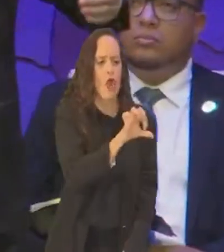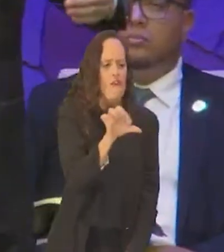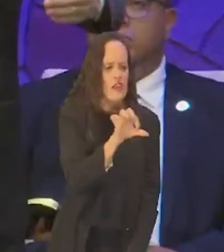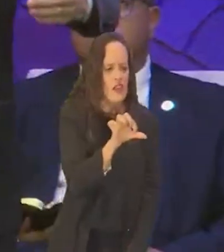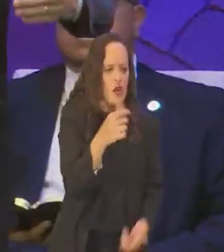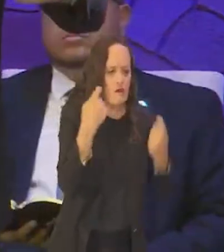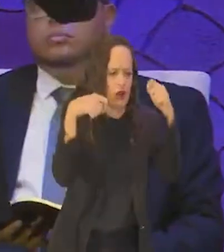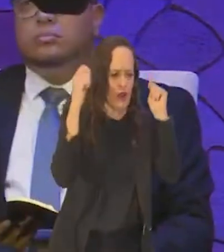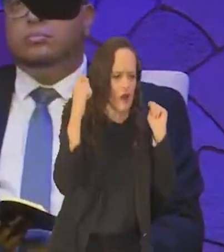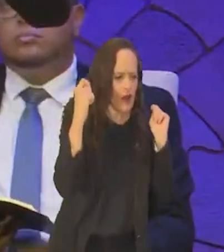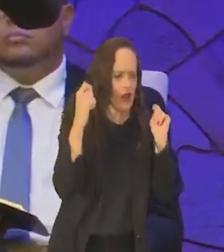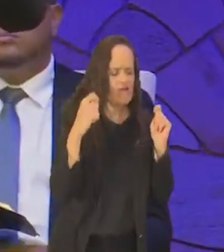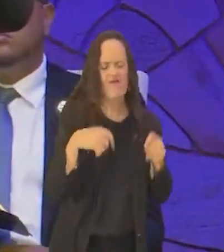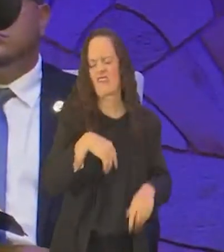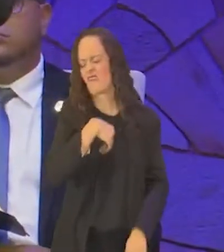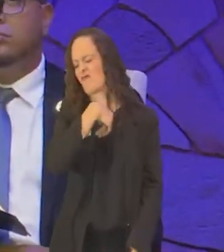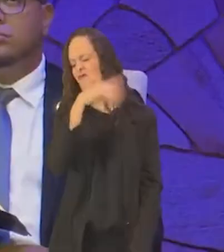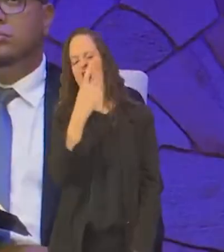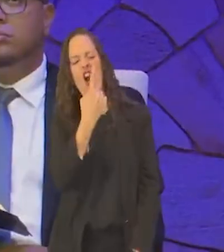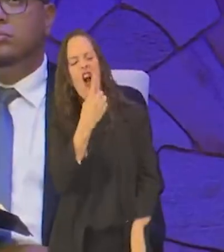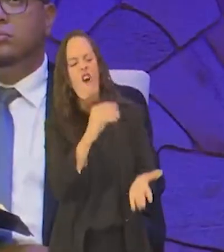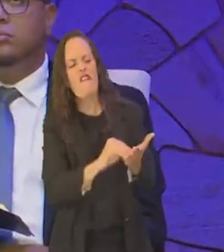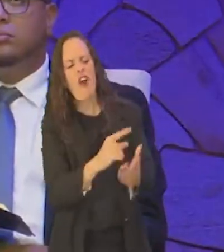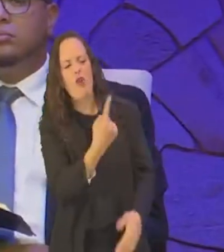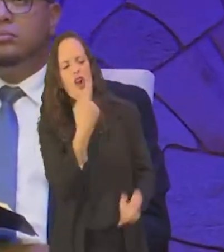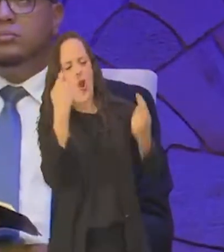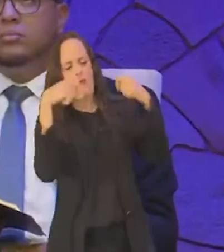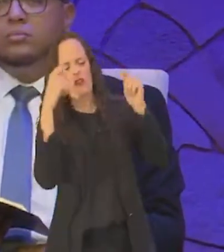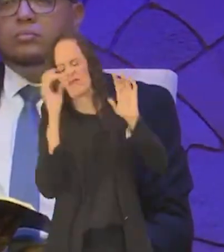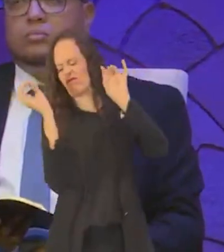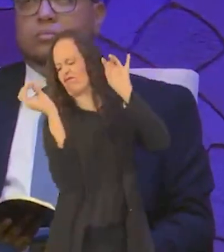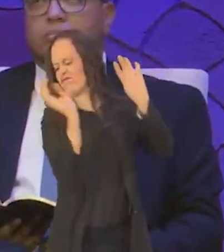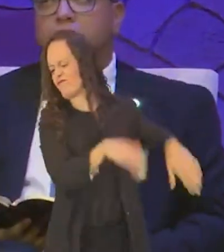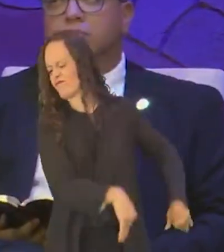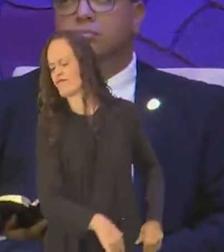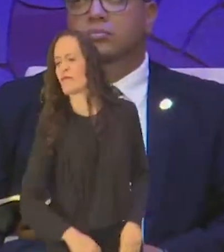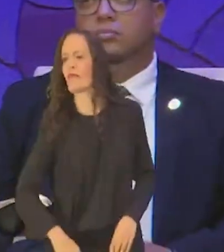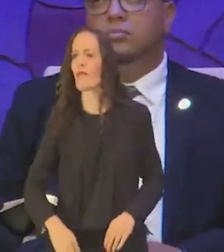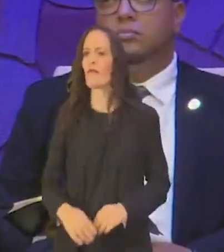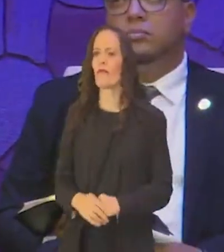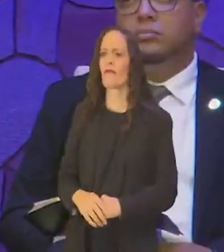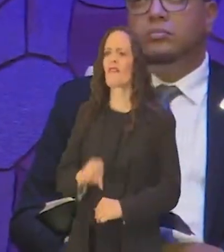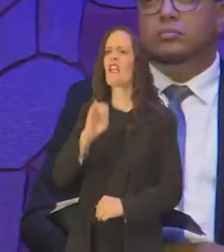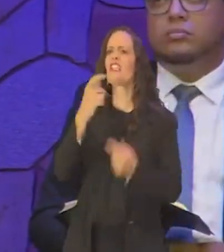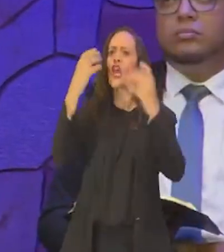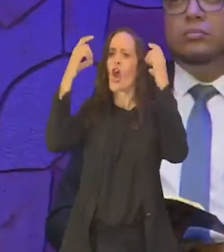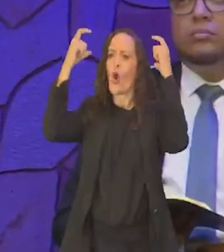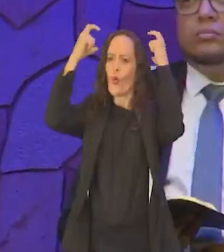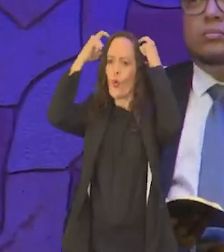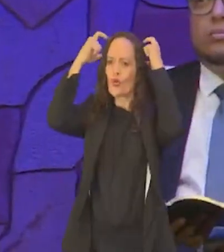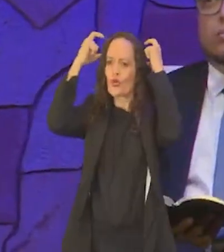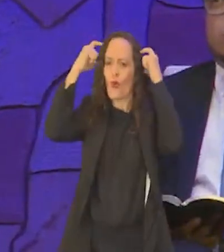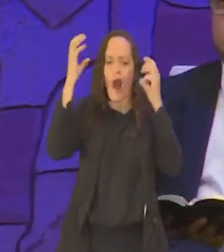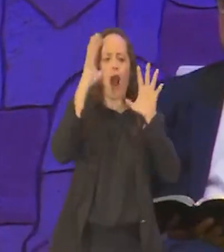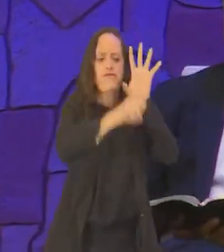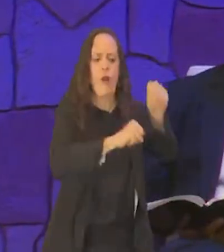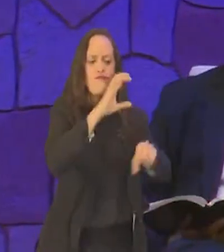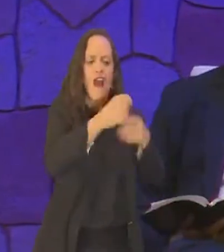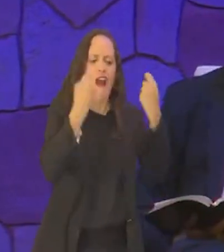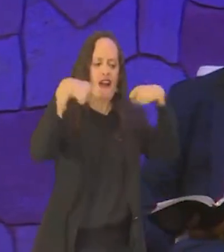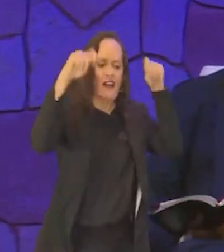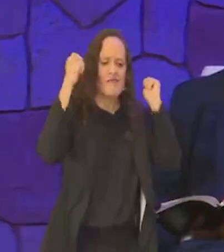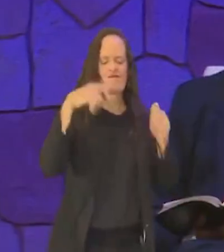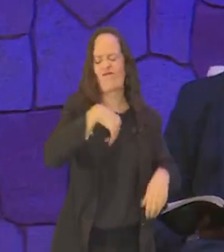se preocuparia com a ovelha perdida. Aqueles que pensariam que quando um urso atacasse uma ovelha, era uma forma